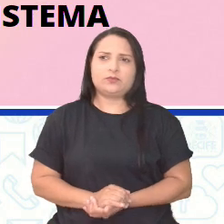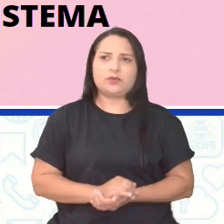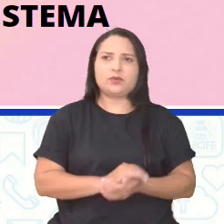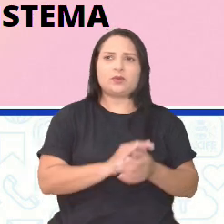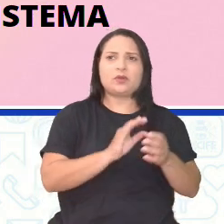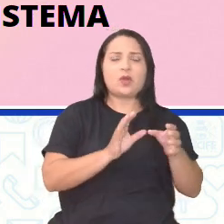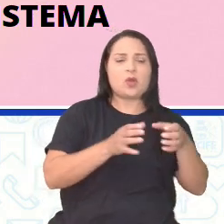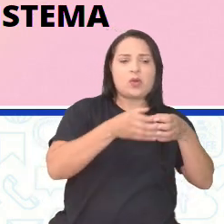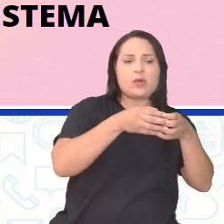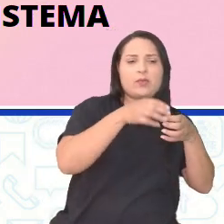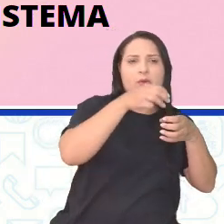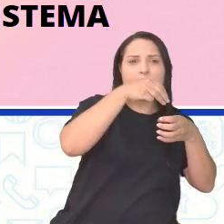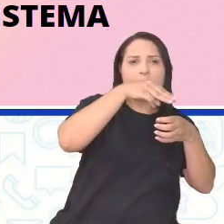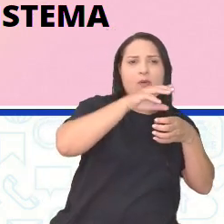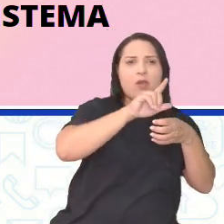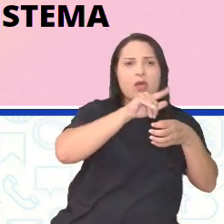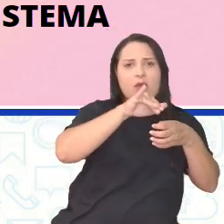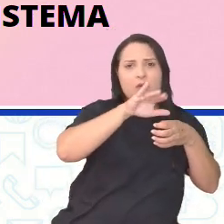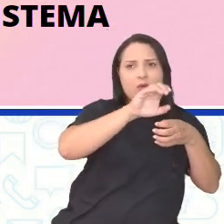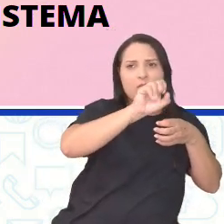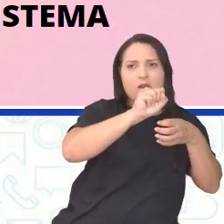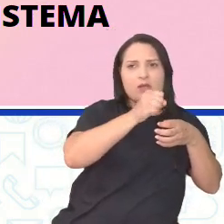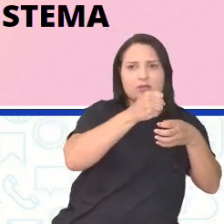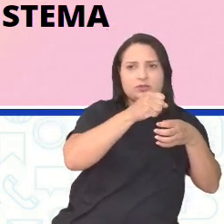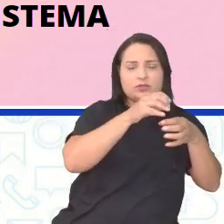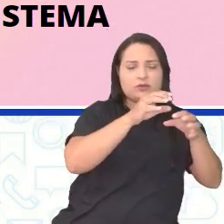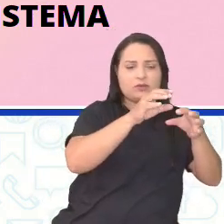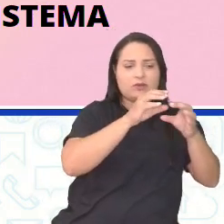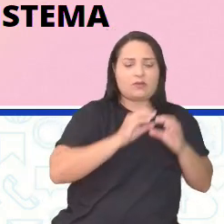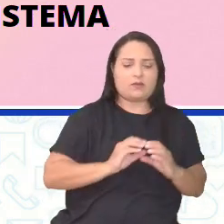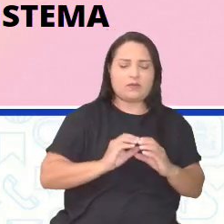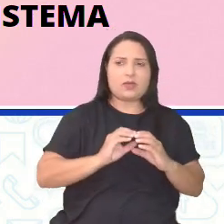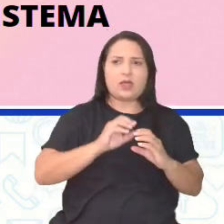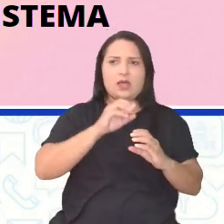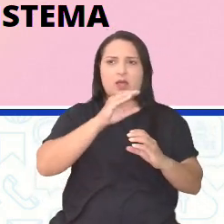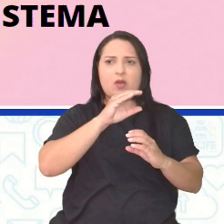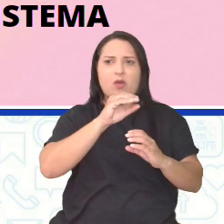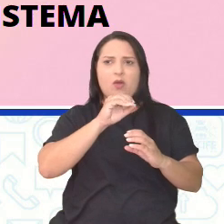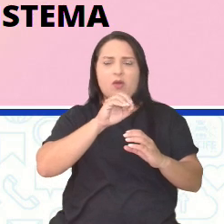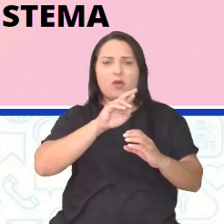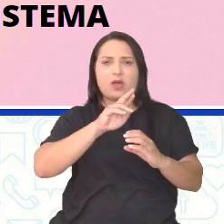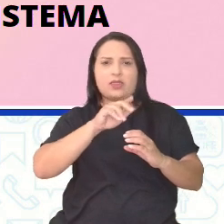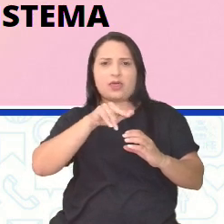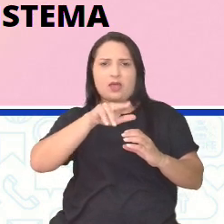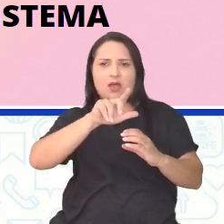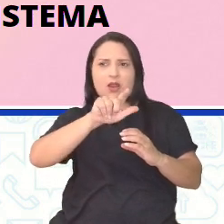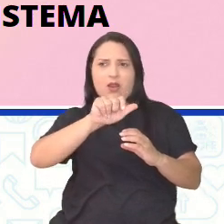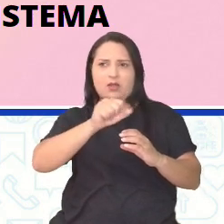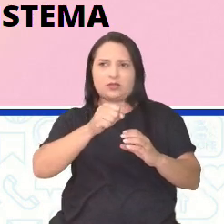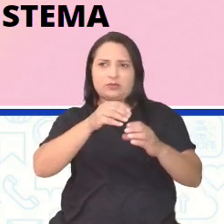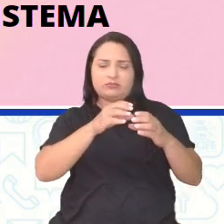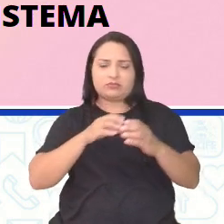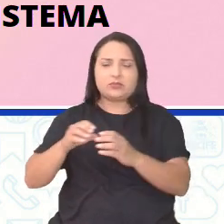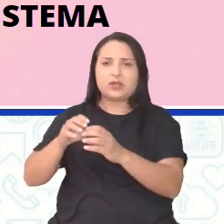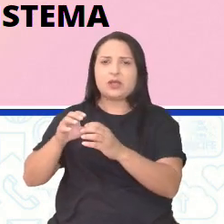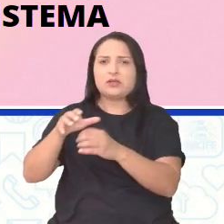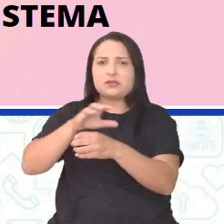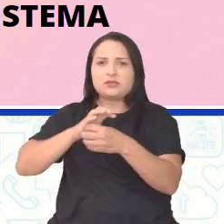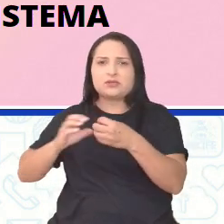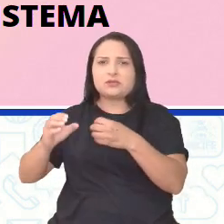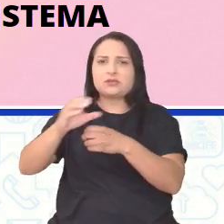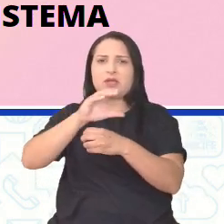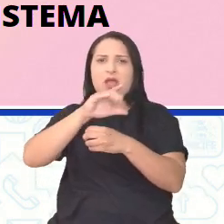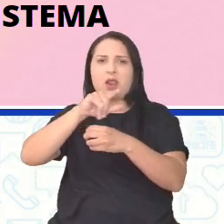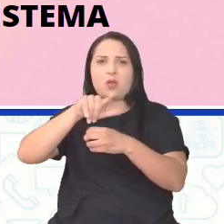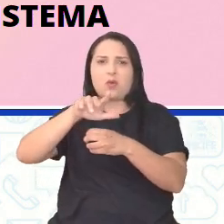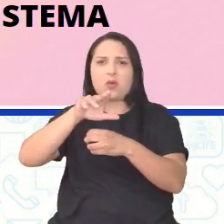as organelas. As organelas, quando se reúnem, formam a célula. Um conjunto de células vai formar o tecido.